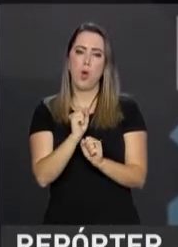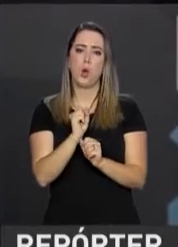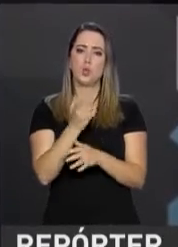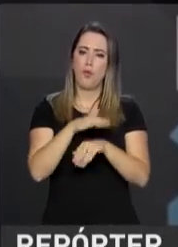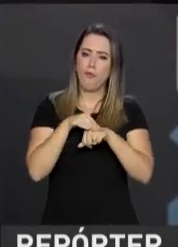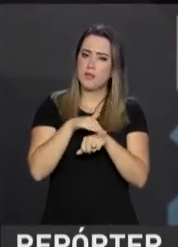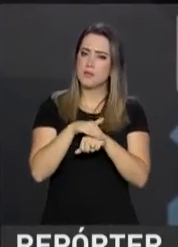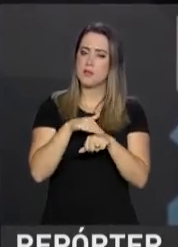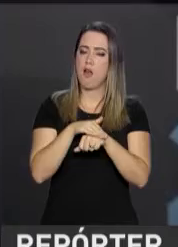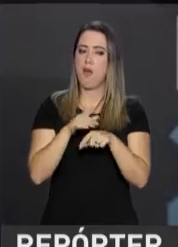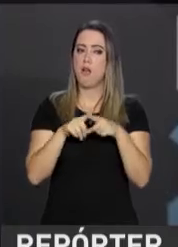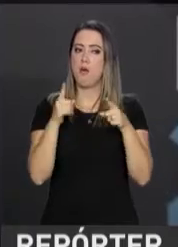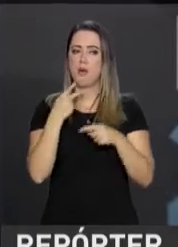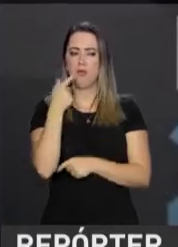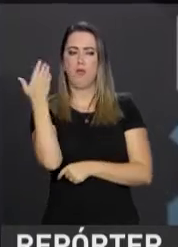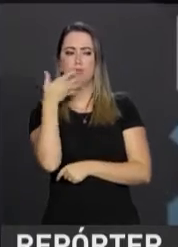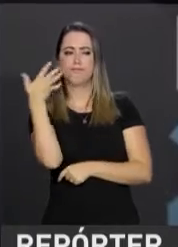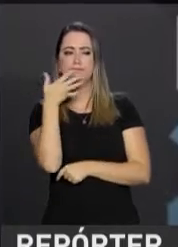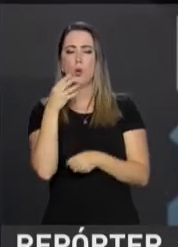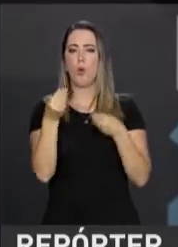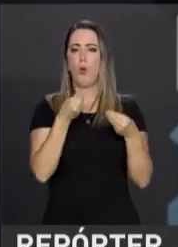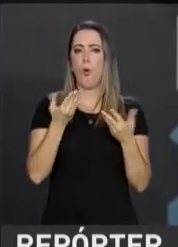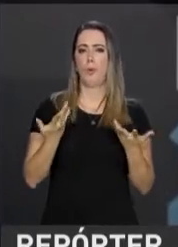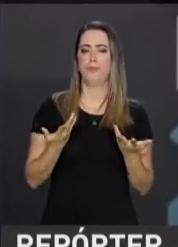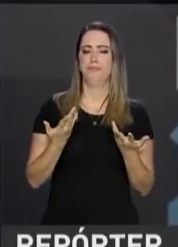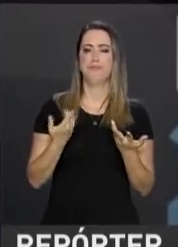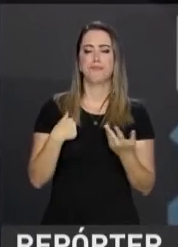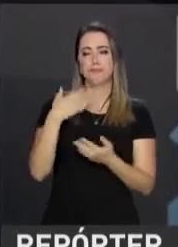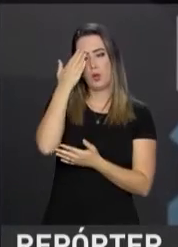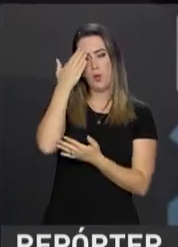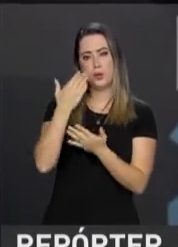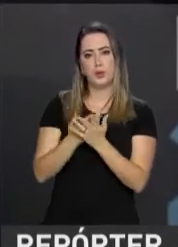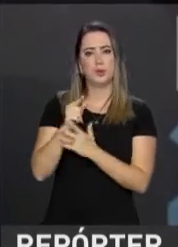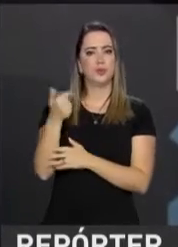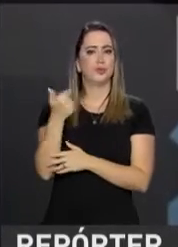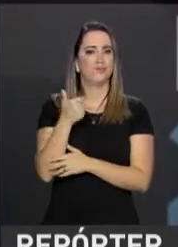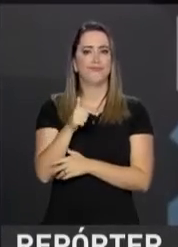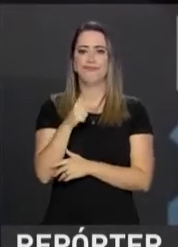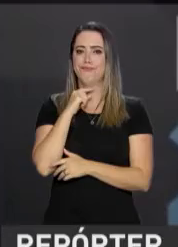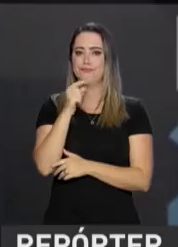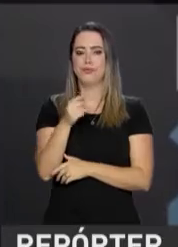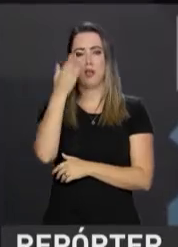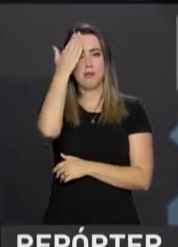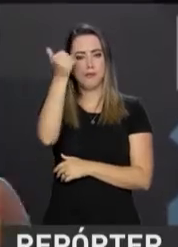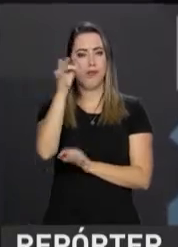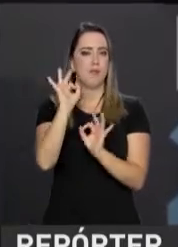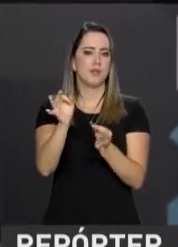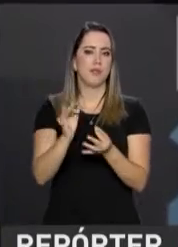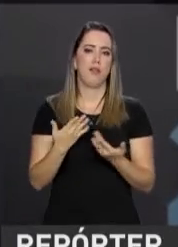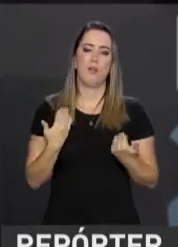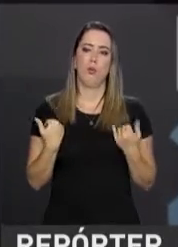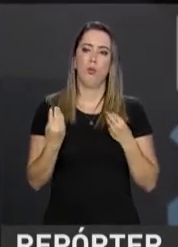ainda um kit negociação seria essa acredito que nem as autoridades econômicas a nigéria ainda tem